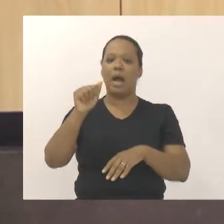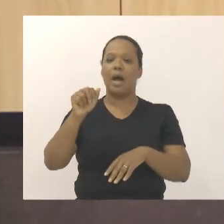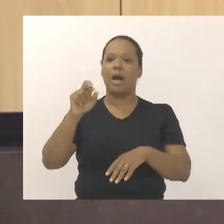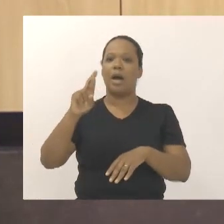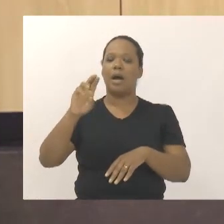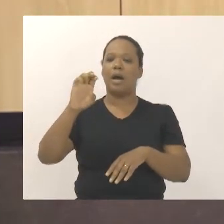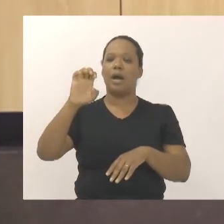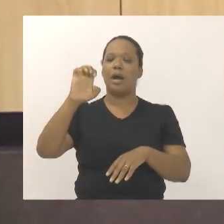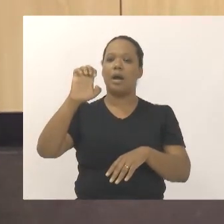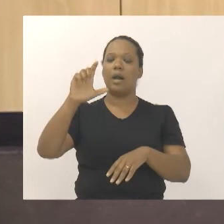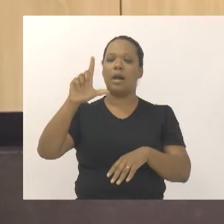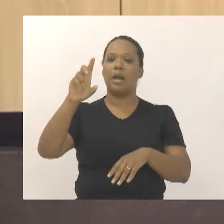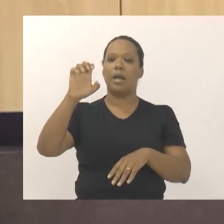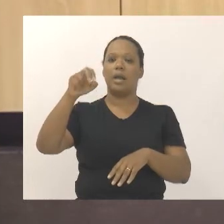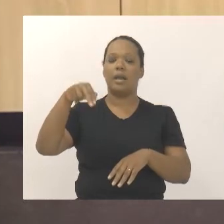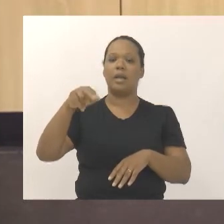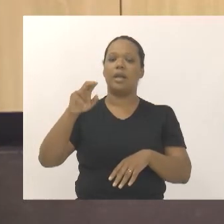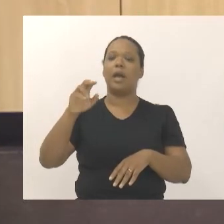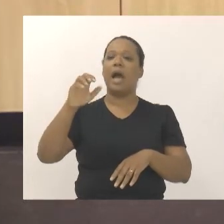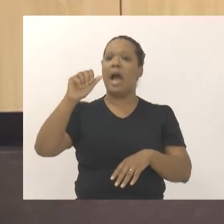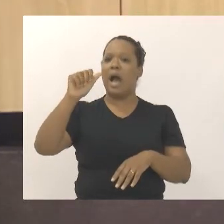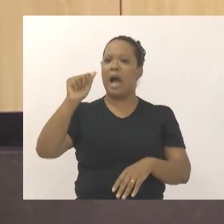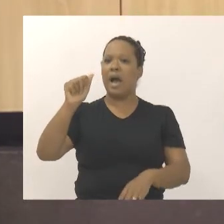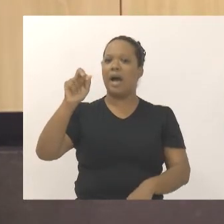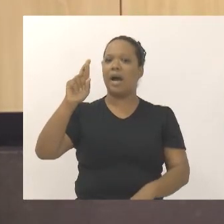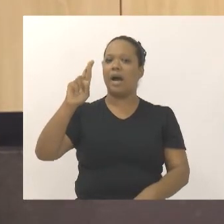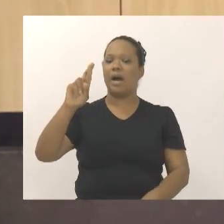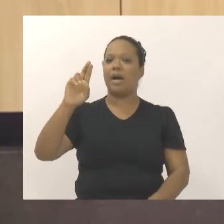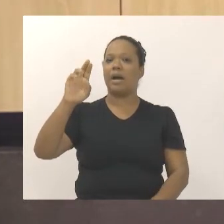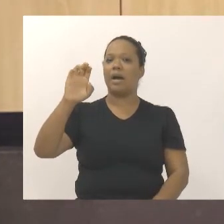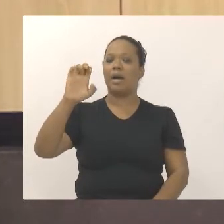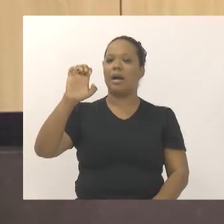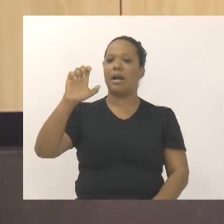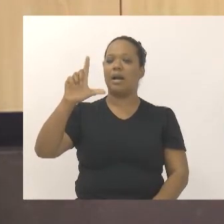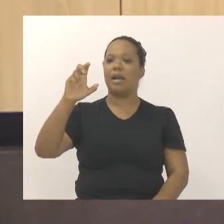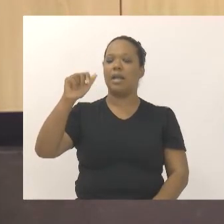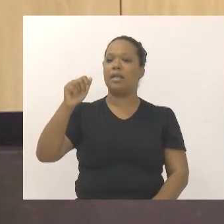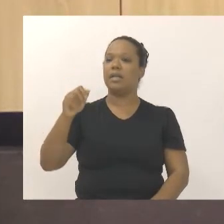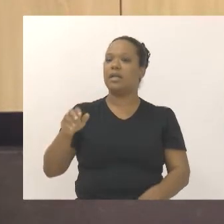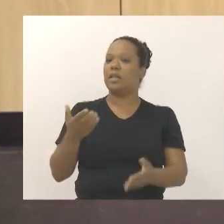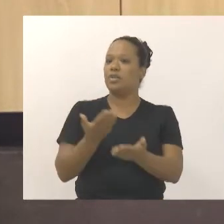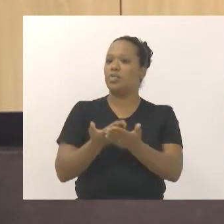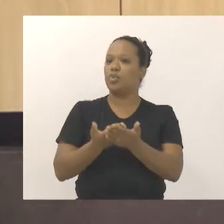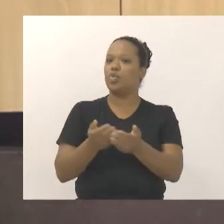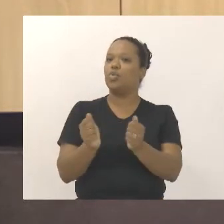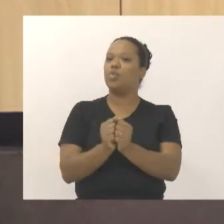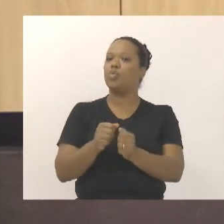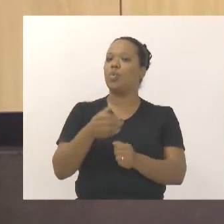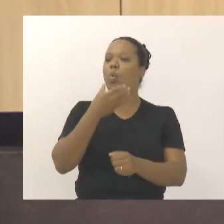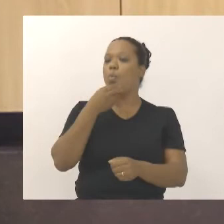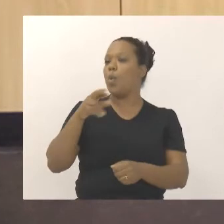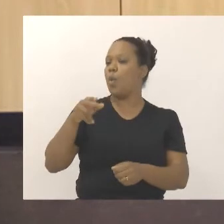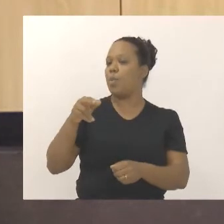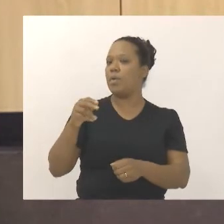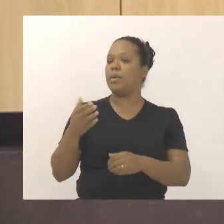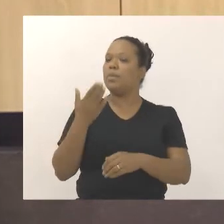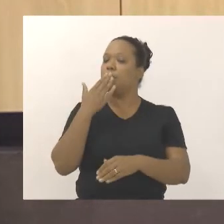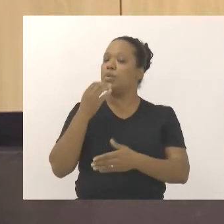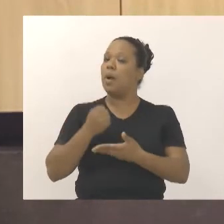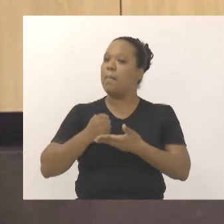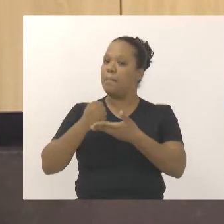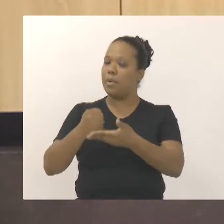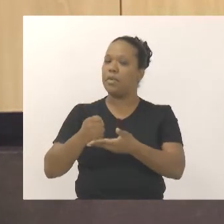Ferreira, né? Arlene está ali, ela estudou lá no Dirceu junto com meu irmão, ela também pediu apoio para mim,